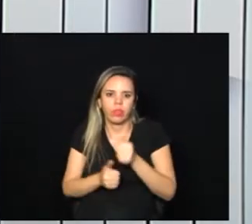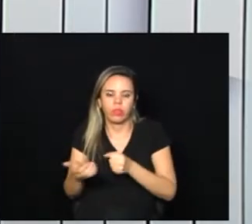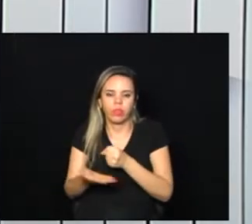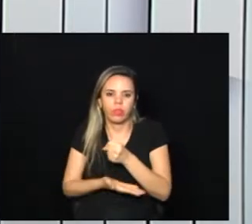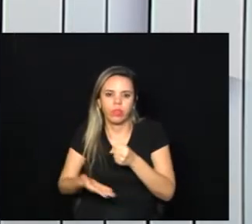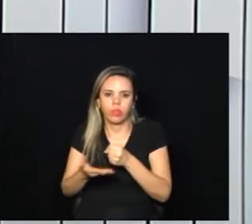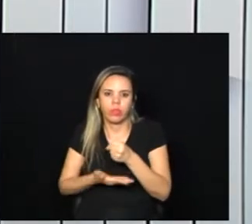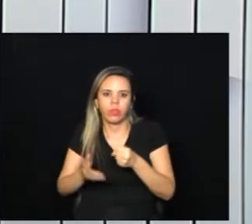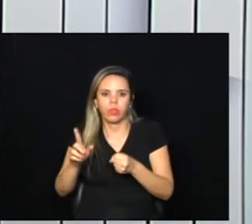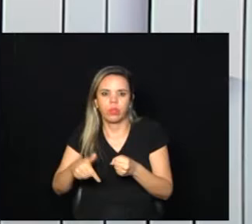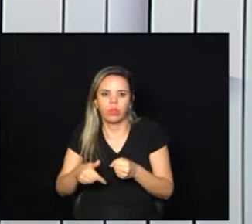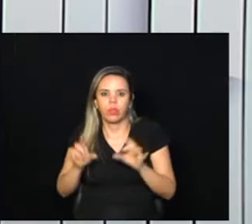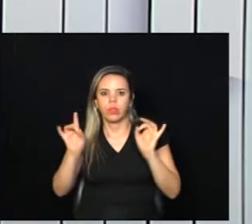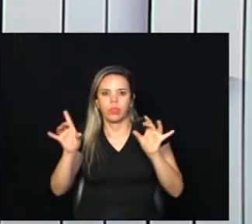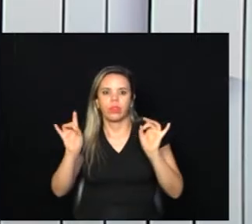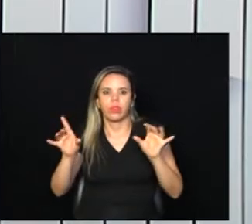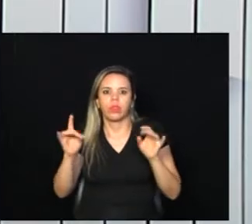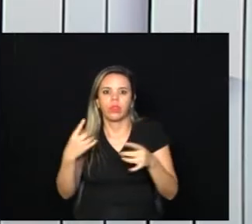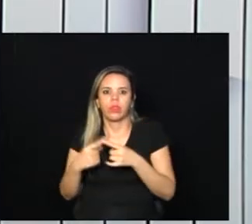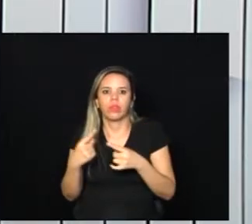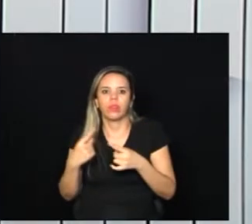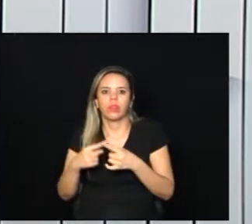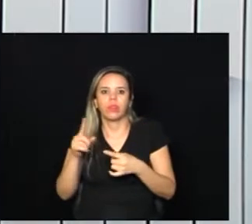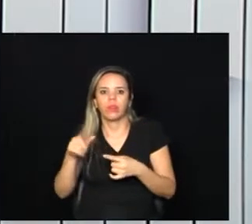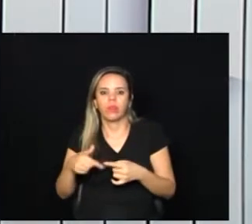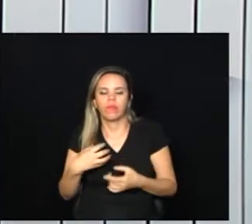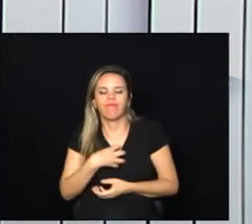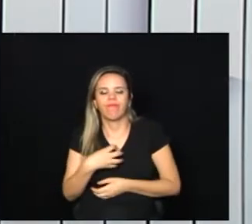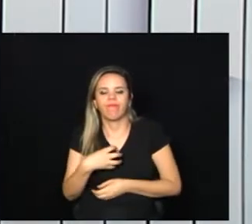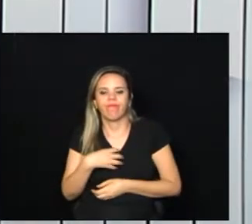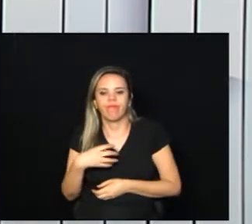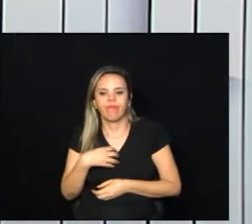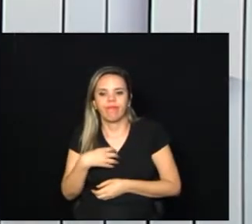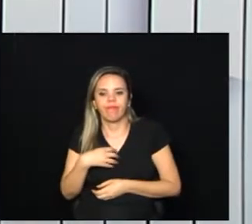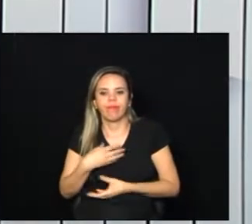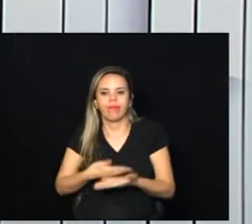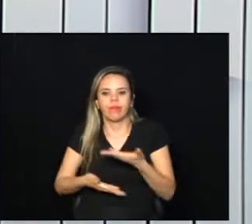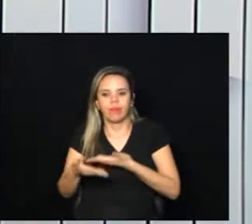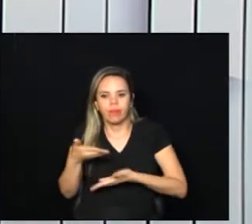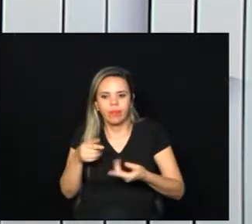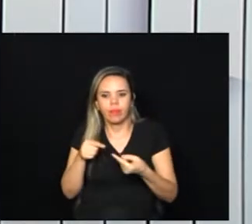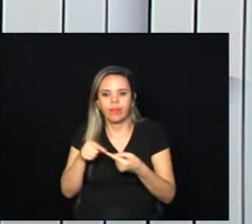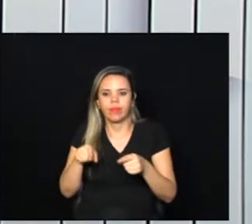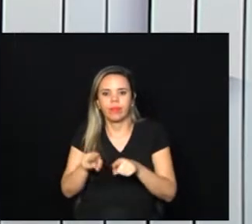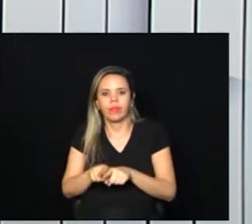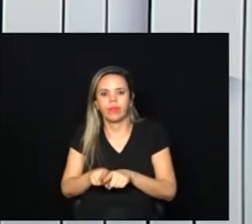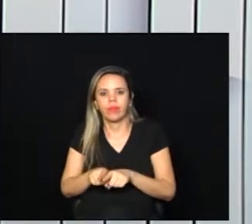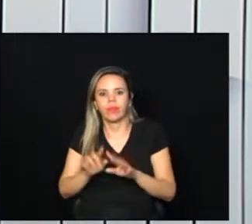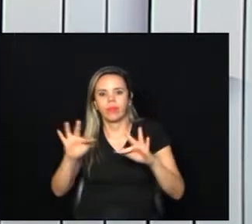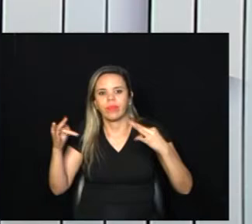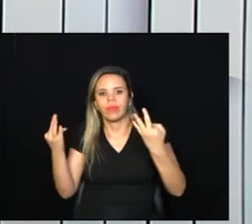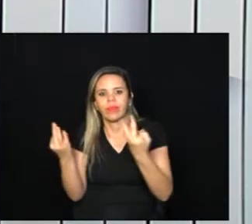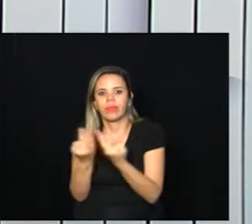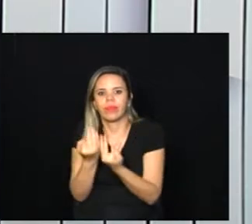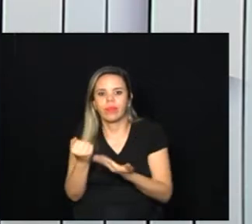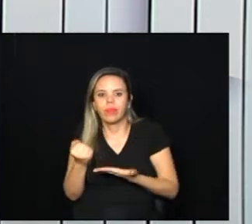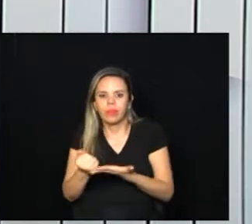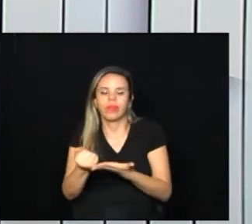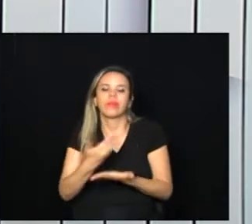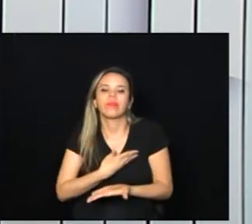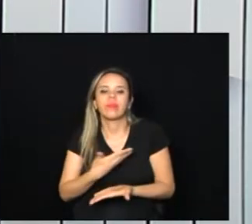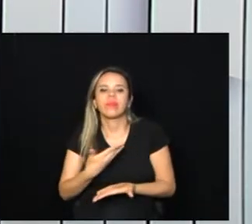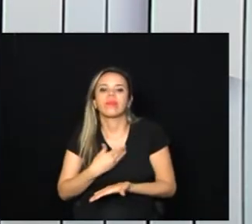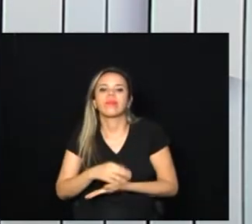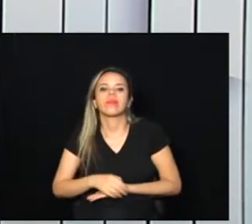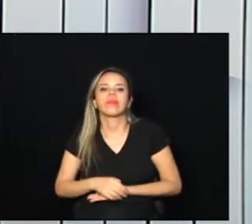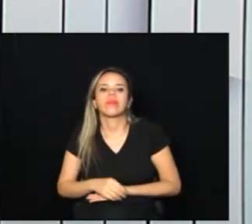amador, ele é especial, porque além destes sentimentos, ele envolve diretamente os familiares, os